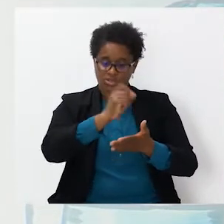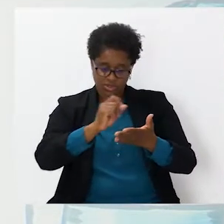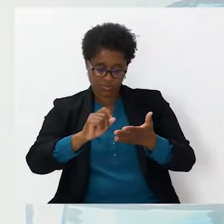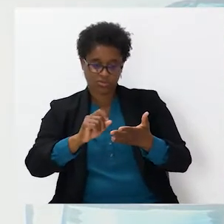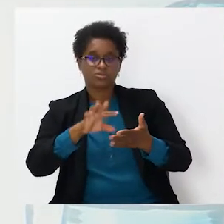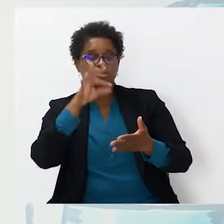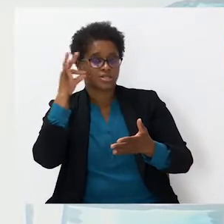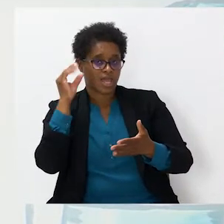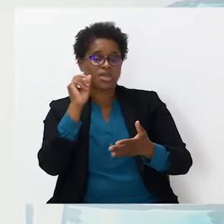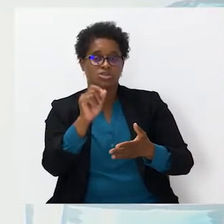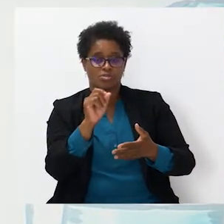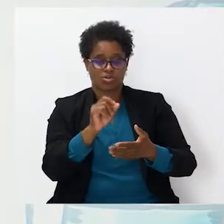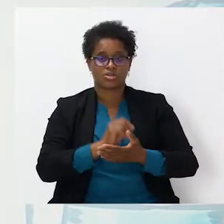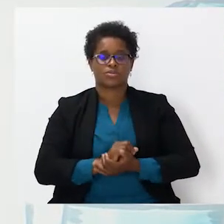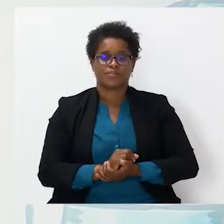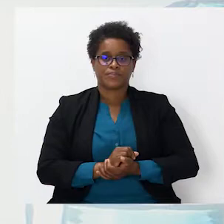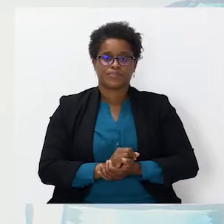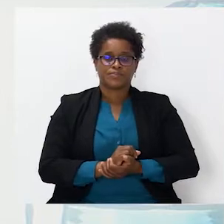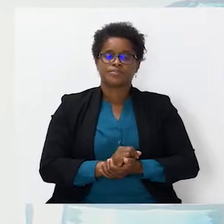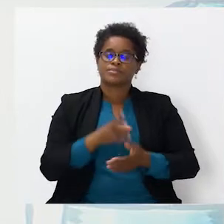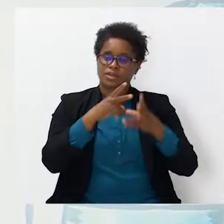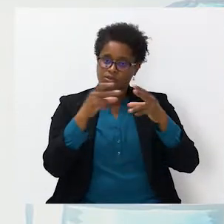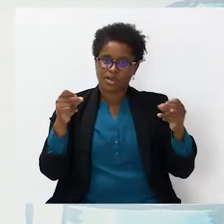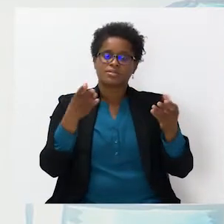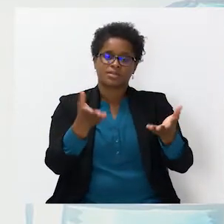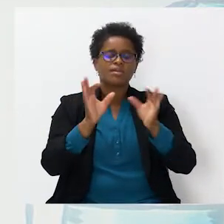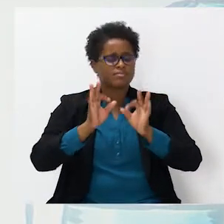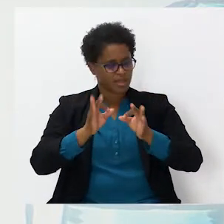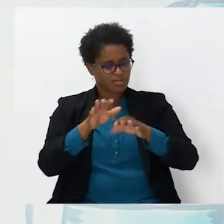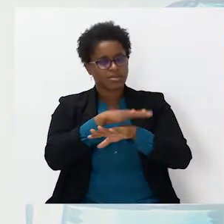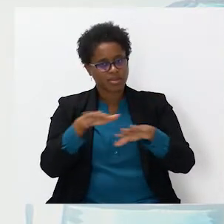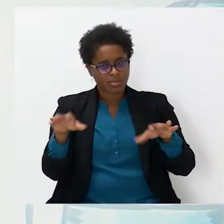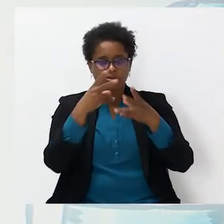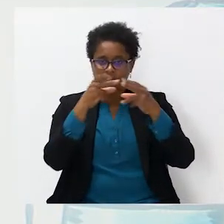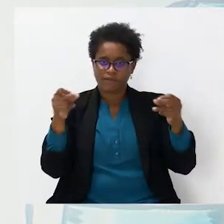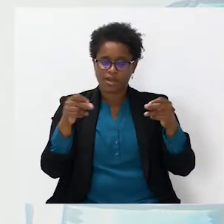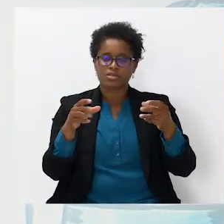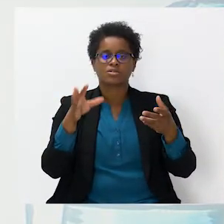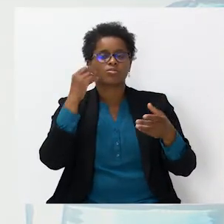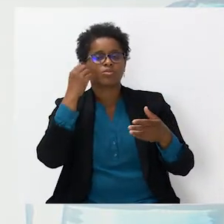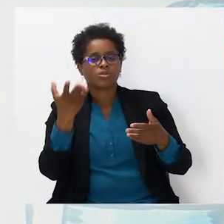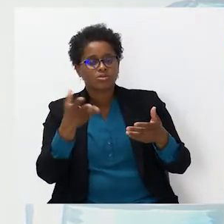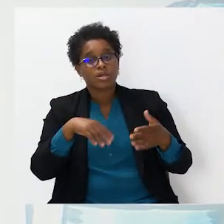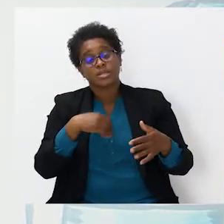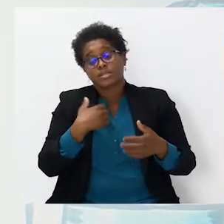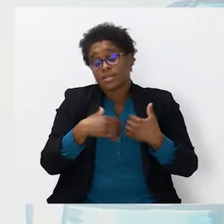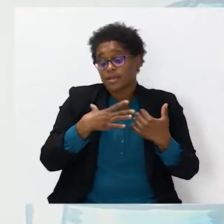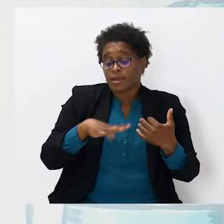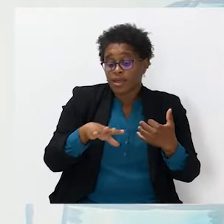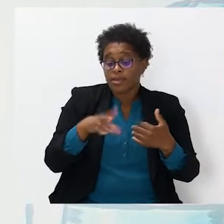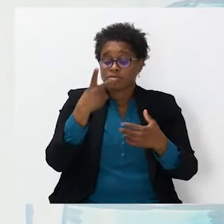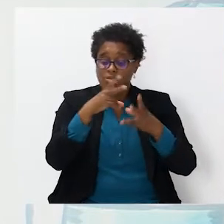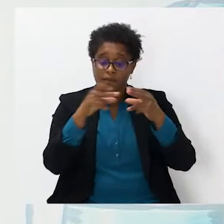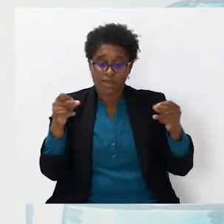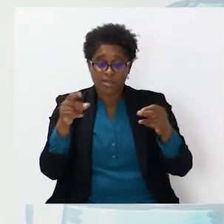colocar os sinais de pontuação nas frases, sempre que terminamos uma frase. Conforme a intenção que queremos com a